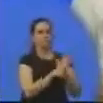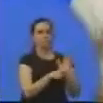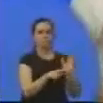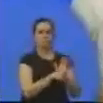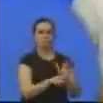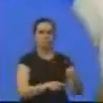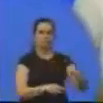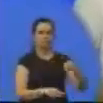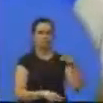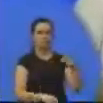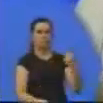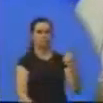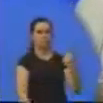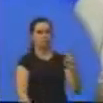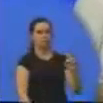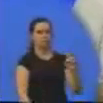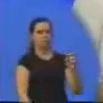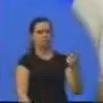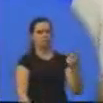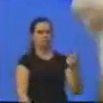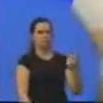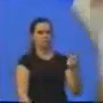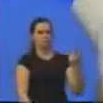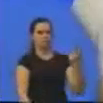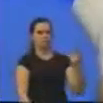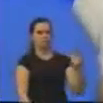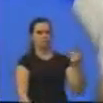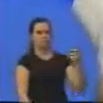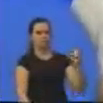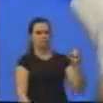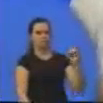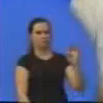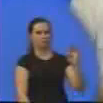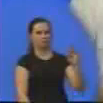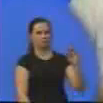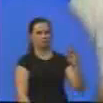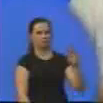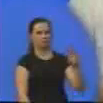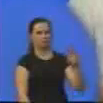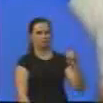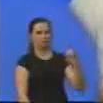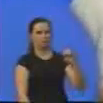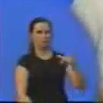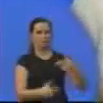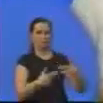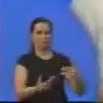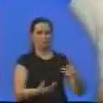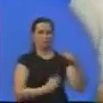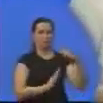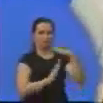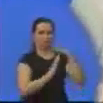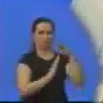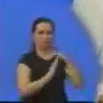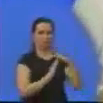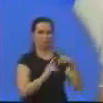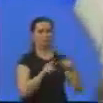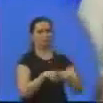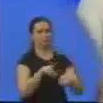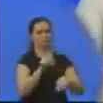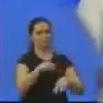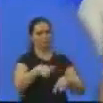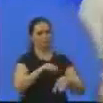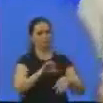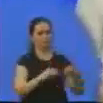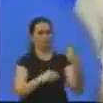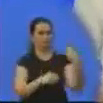eu vou ter cresce, depois decresce. Bom, se cresce, depois decresce, o meu ponto é de máximo. Se o ponto é de máximo, é